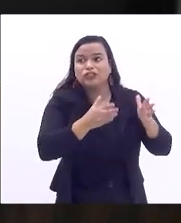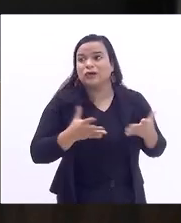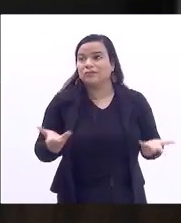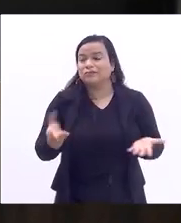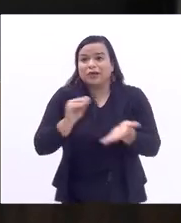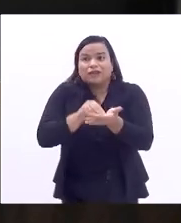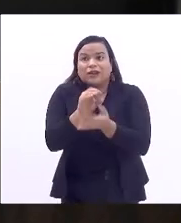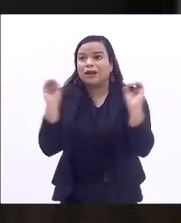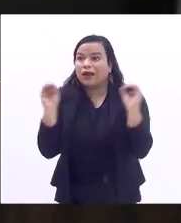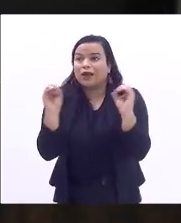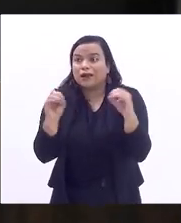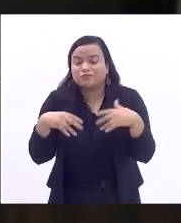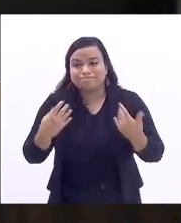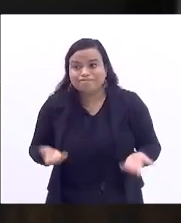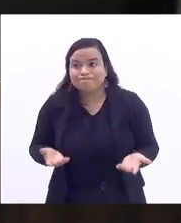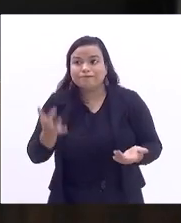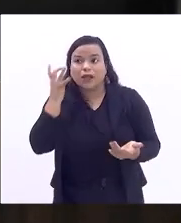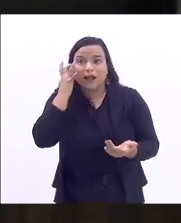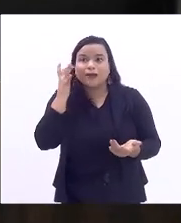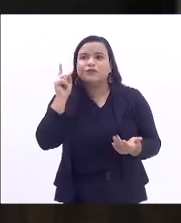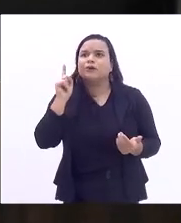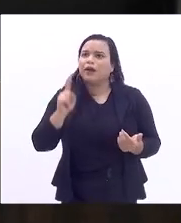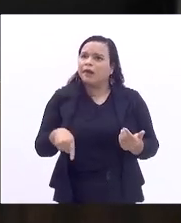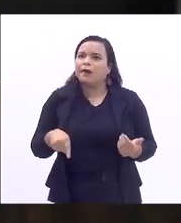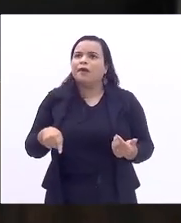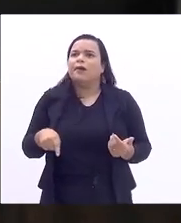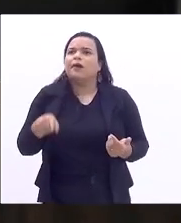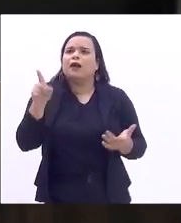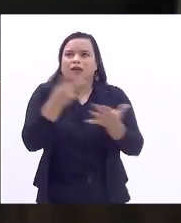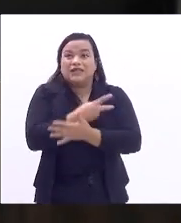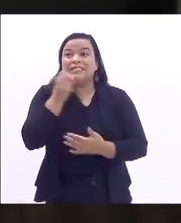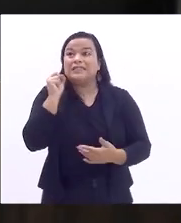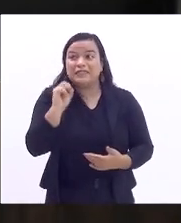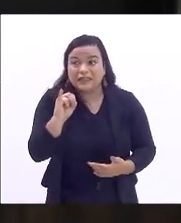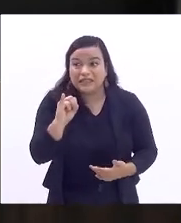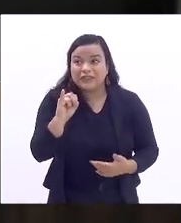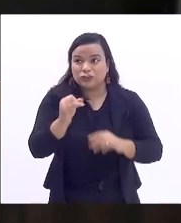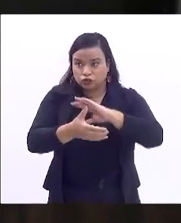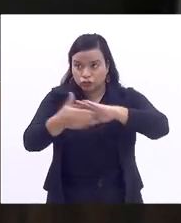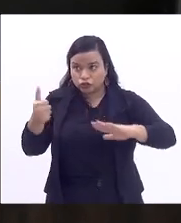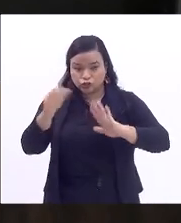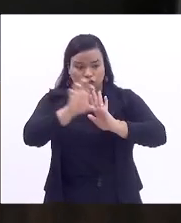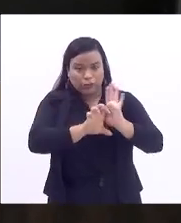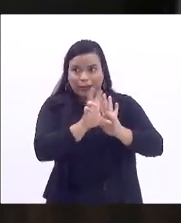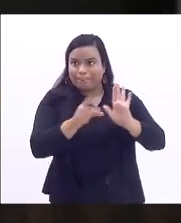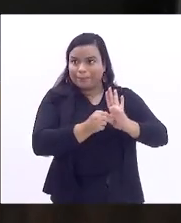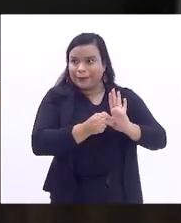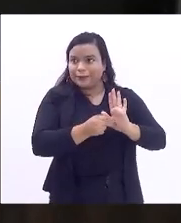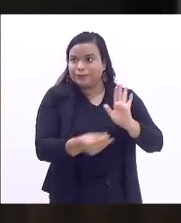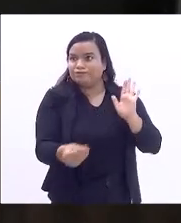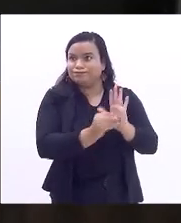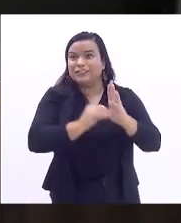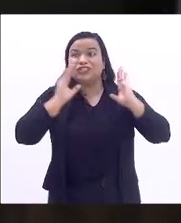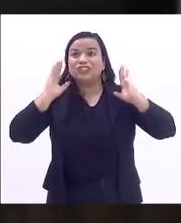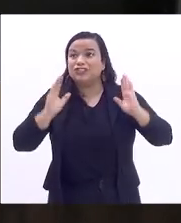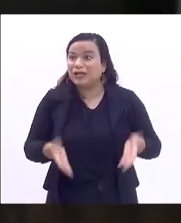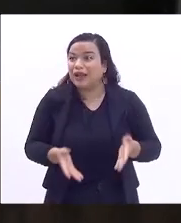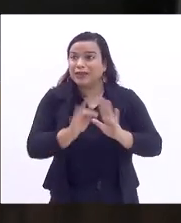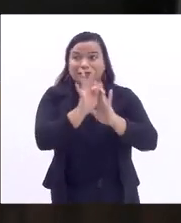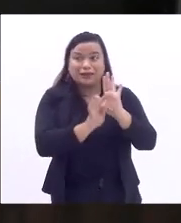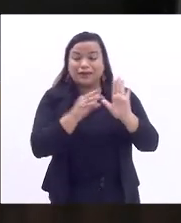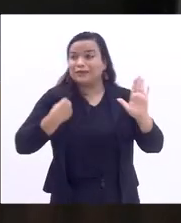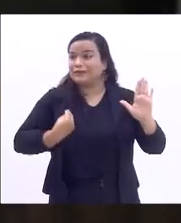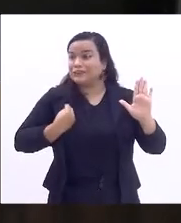pendência bom então eu acho que é um precedente se eu tirar as emendas que já foram incluída do